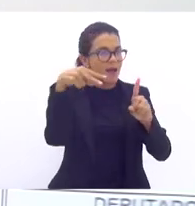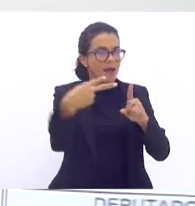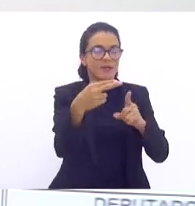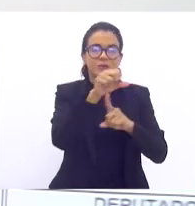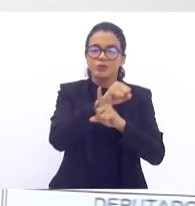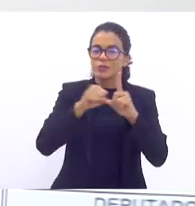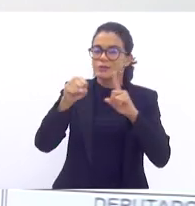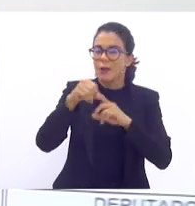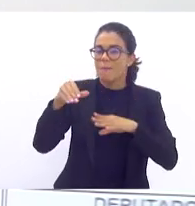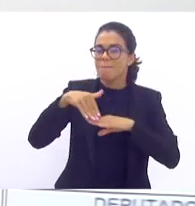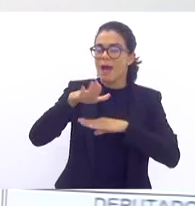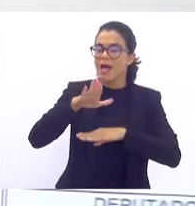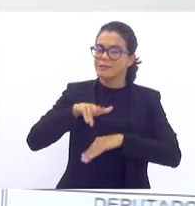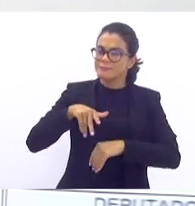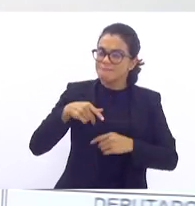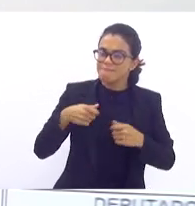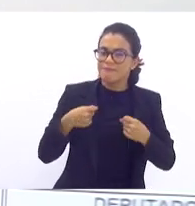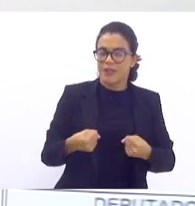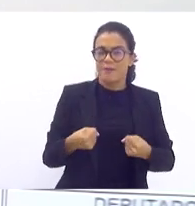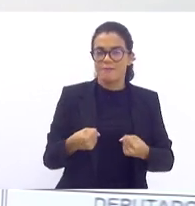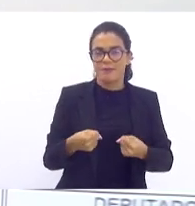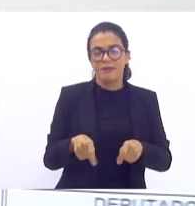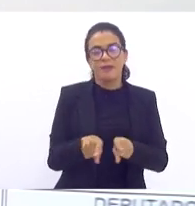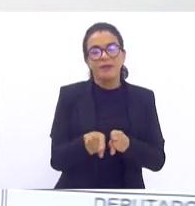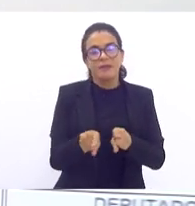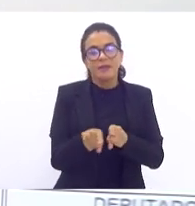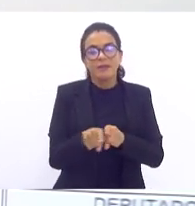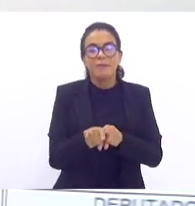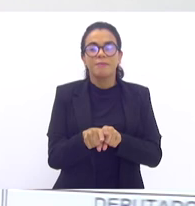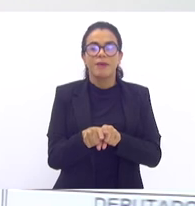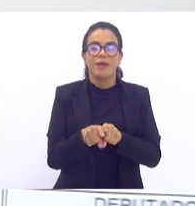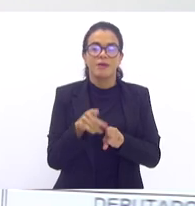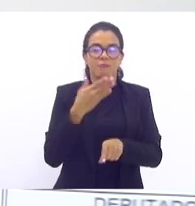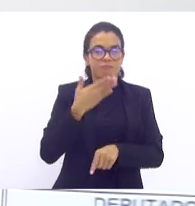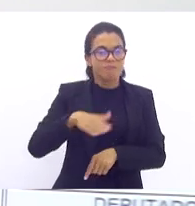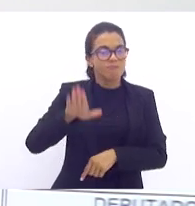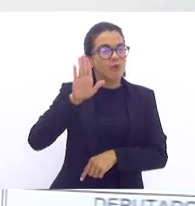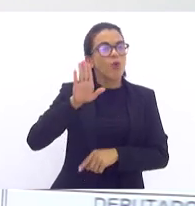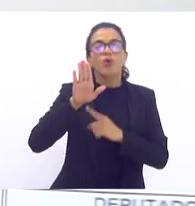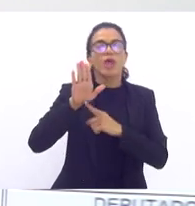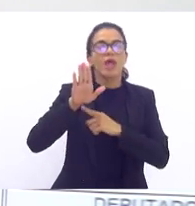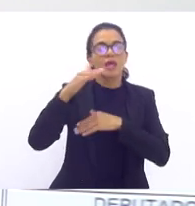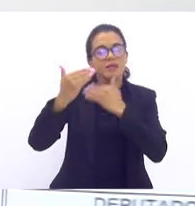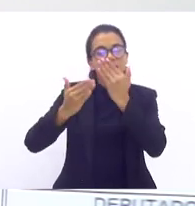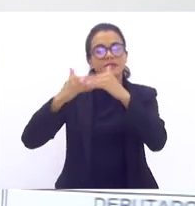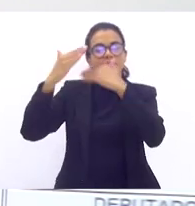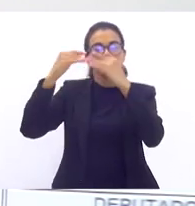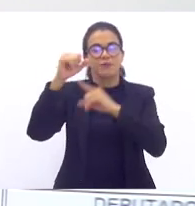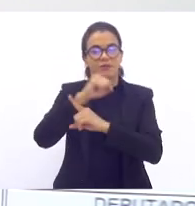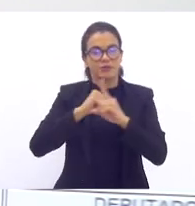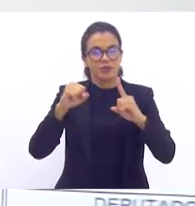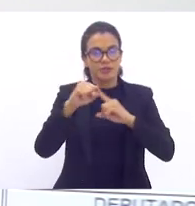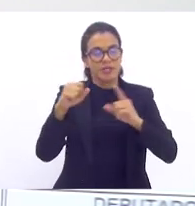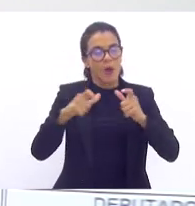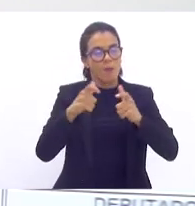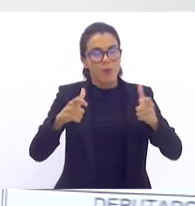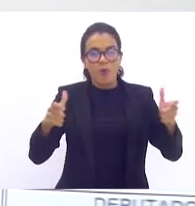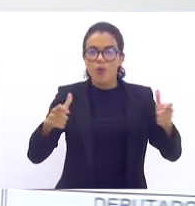e com a premissa que eu sempre tive Desenvolvimento Social consolidado